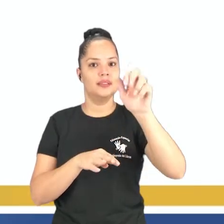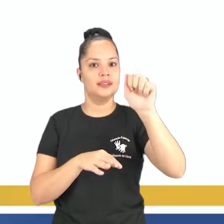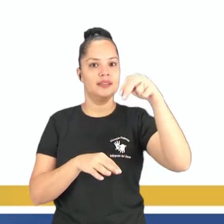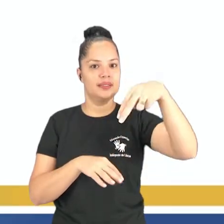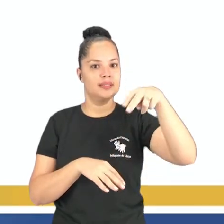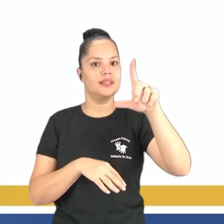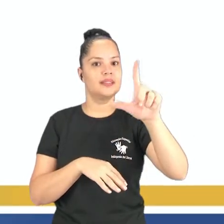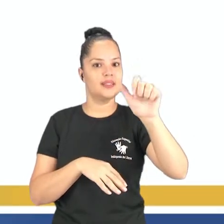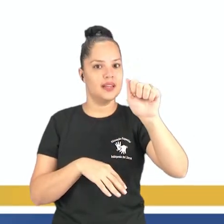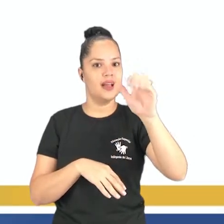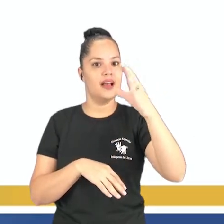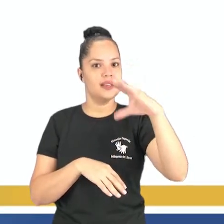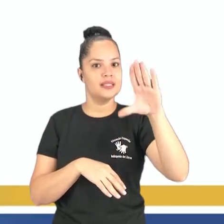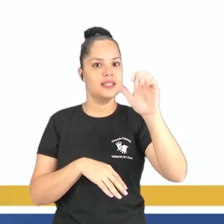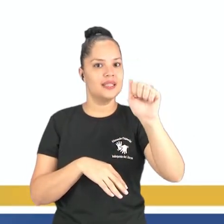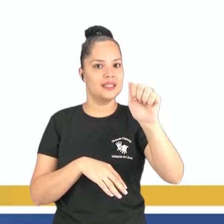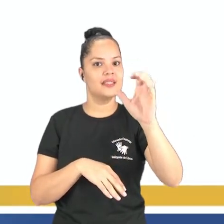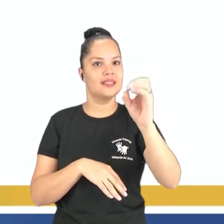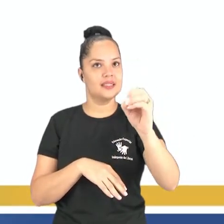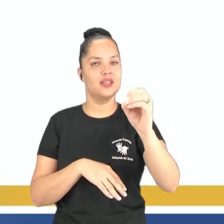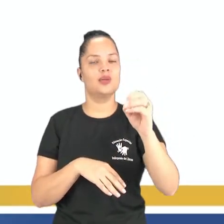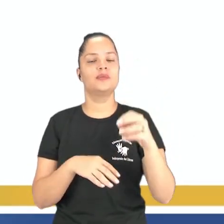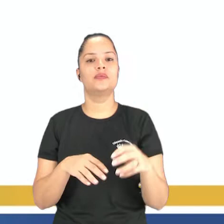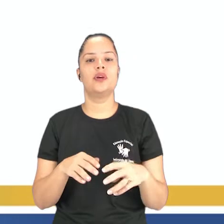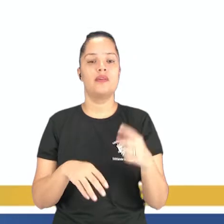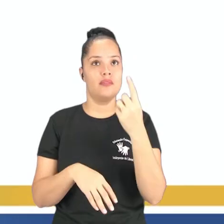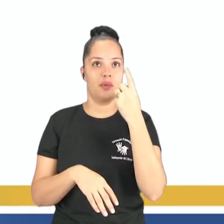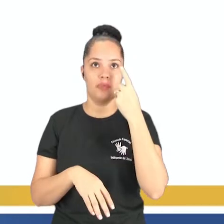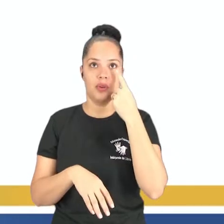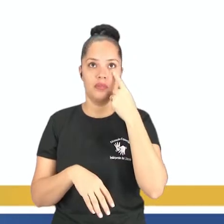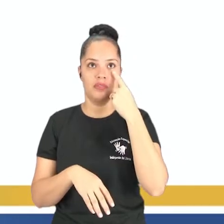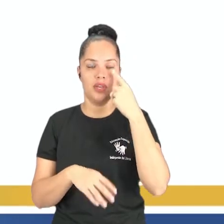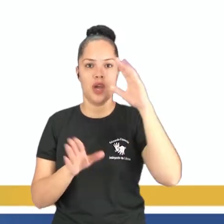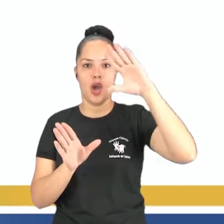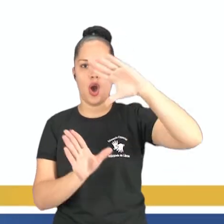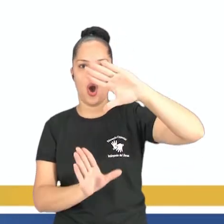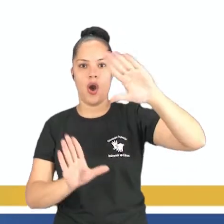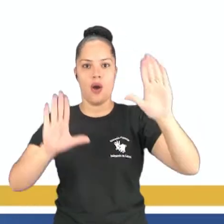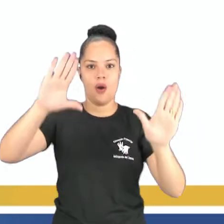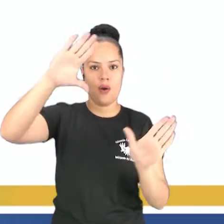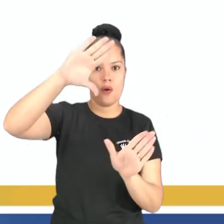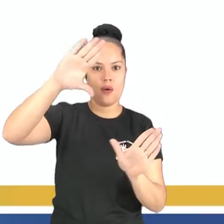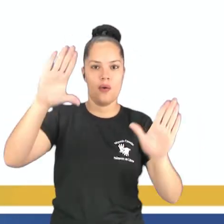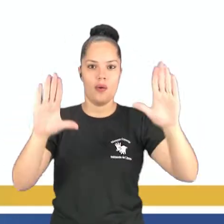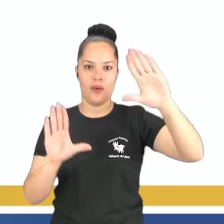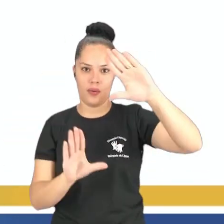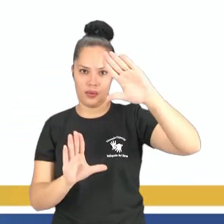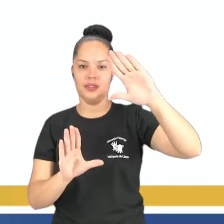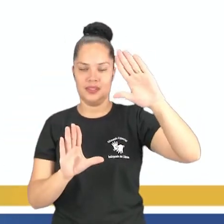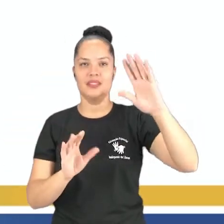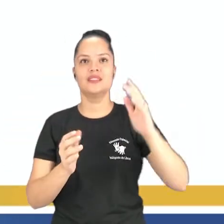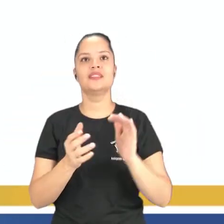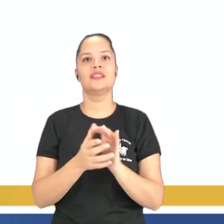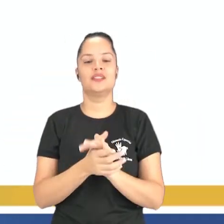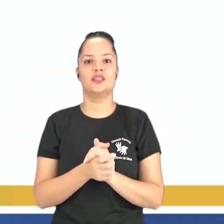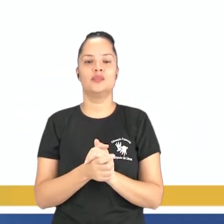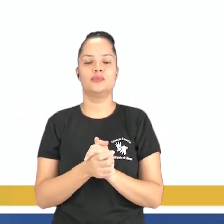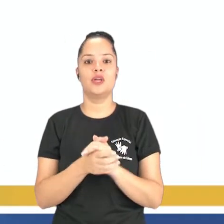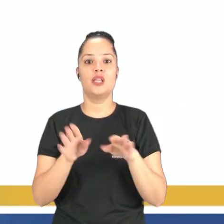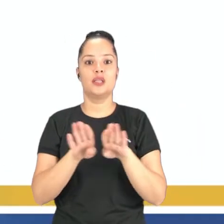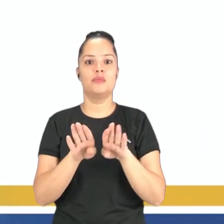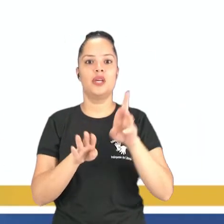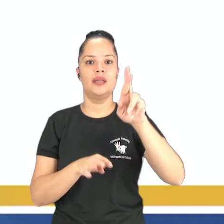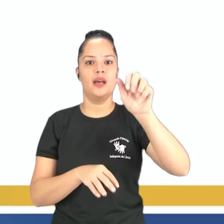Muito bem. Começaremos então com a simetria de rotação, conhecida também como simetria